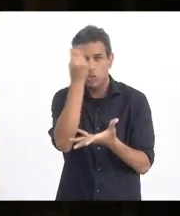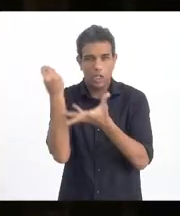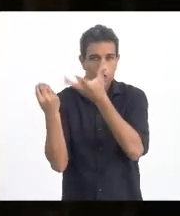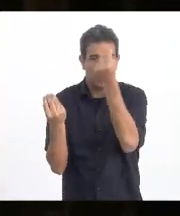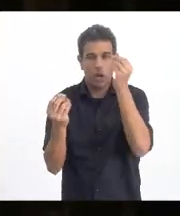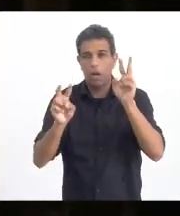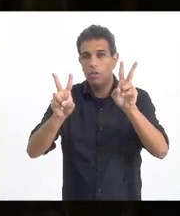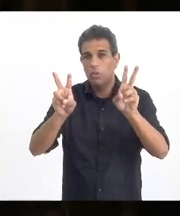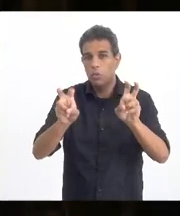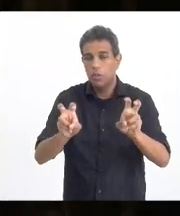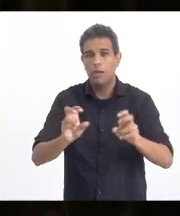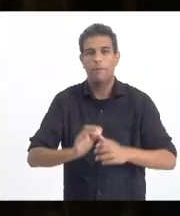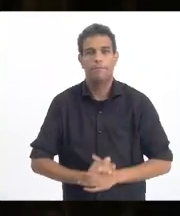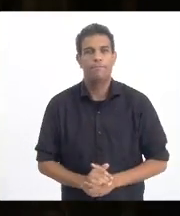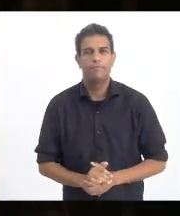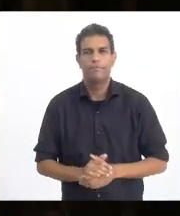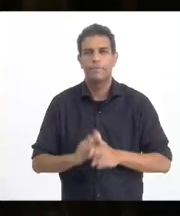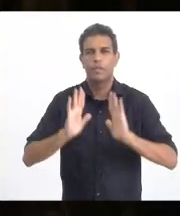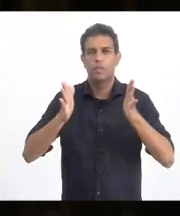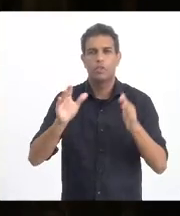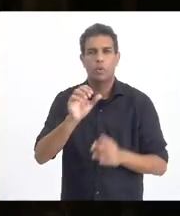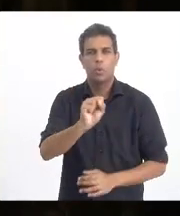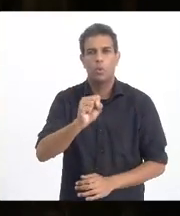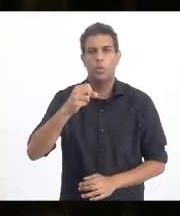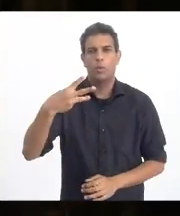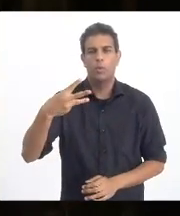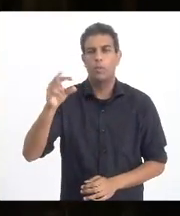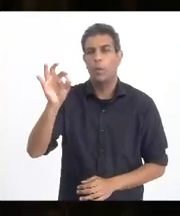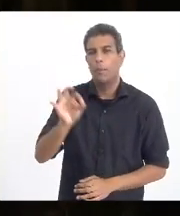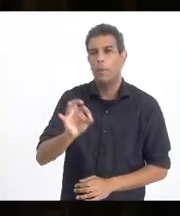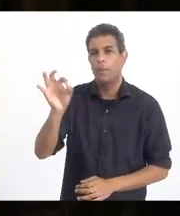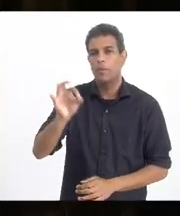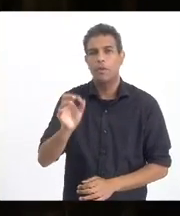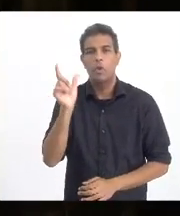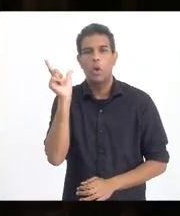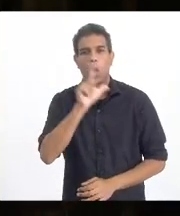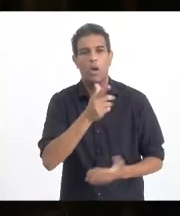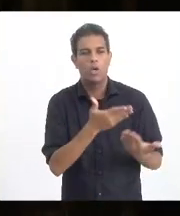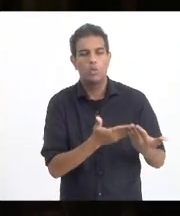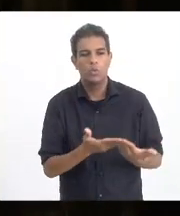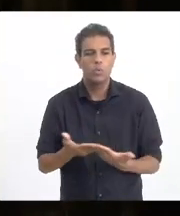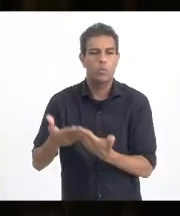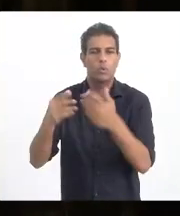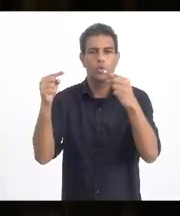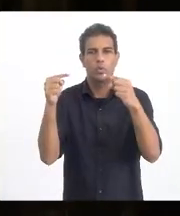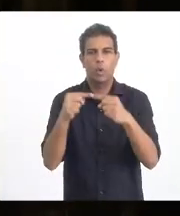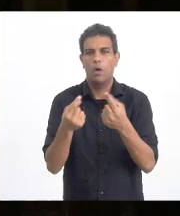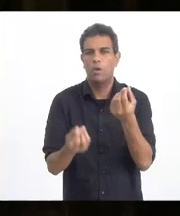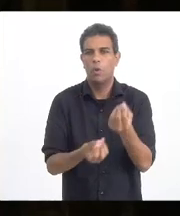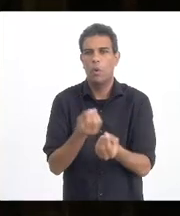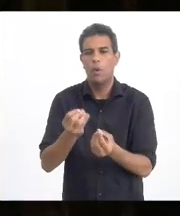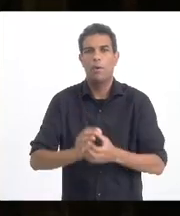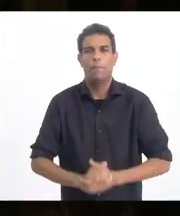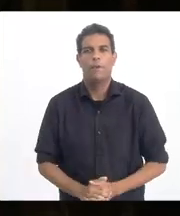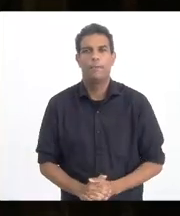tema. Foram feitos 83 estudos de impacto para poder chegar nesses valores.